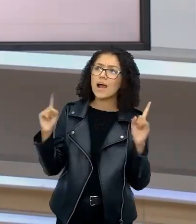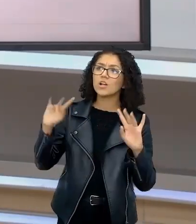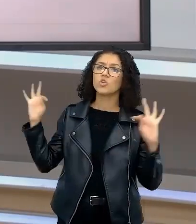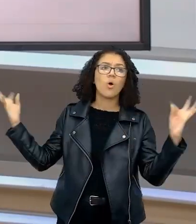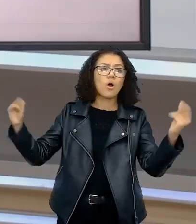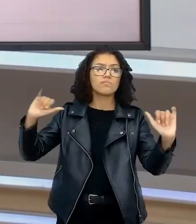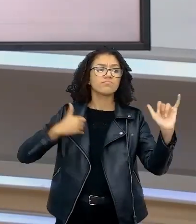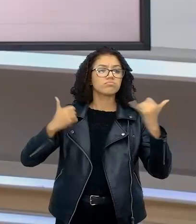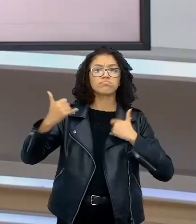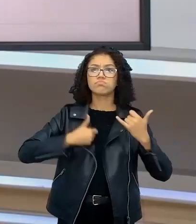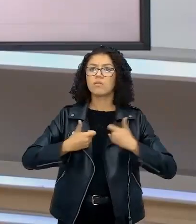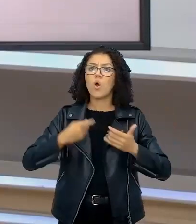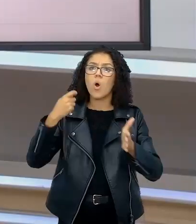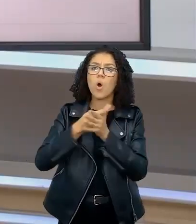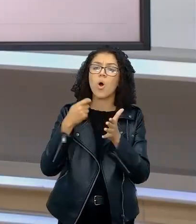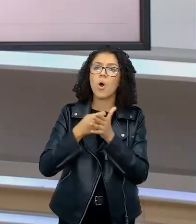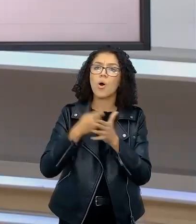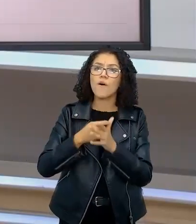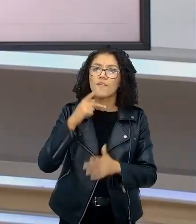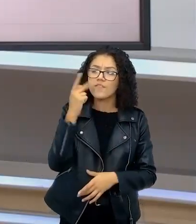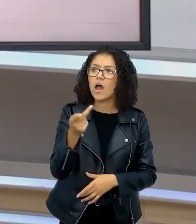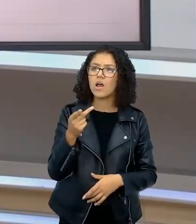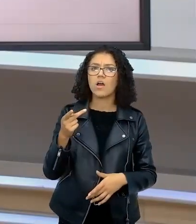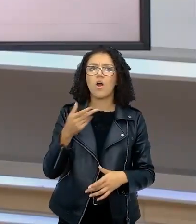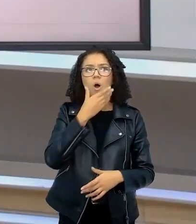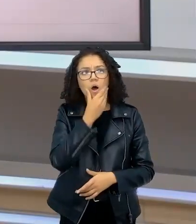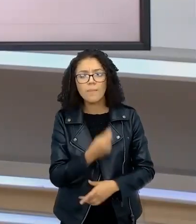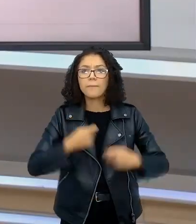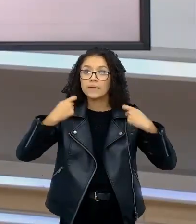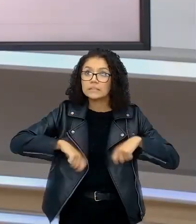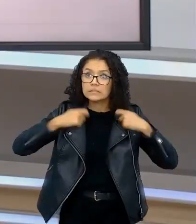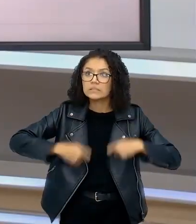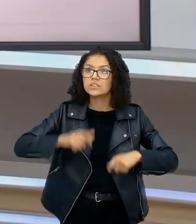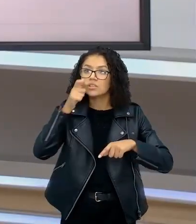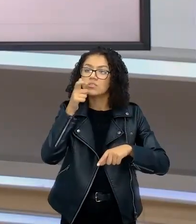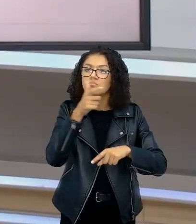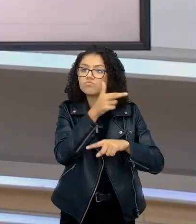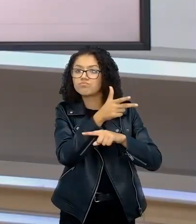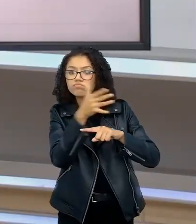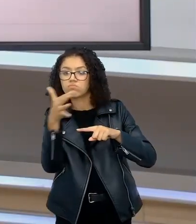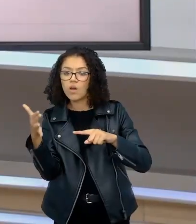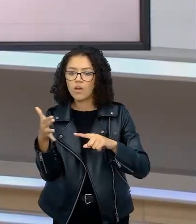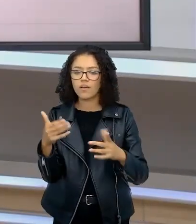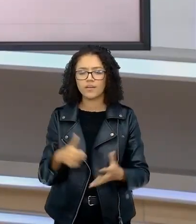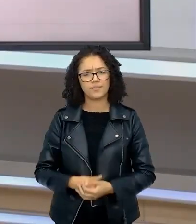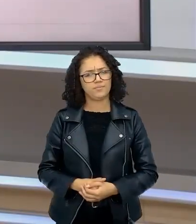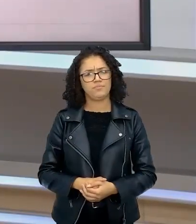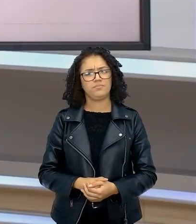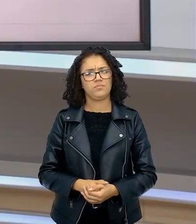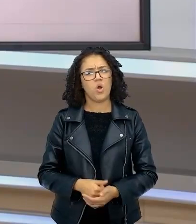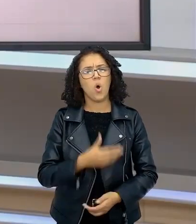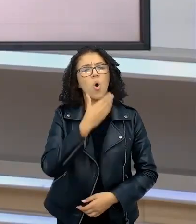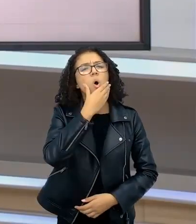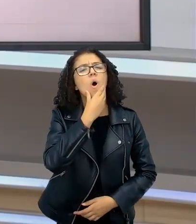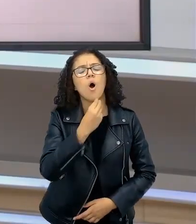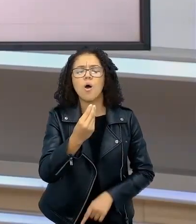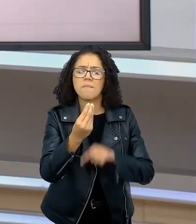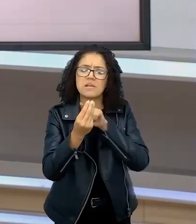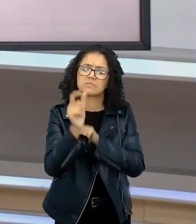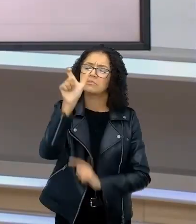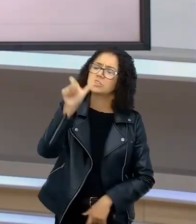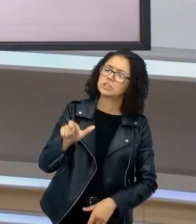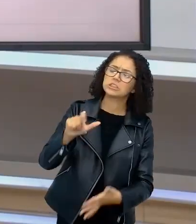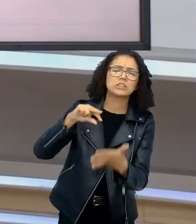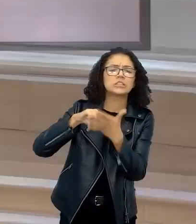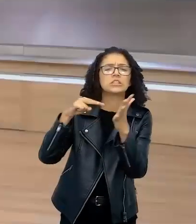diz que eu tenho que ver. Porque para ser homem eu tenho que ver. E a gente vai construir juntos a ideia do que é ser homem. Será que ser